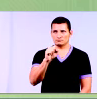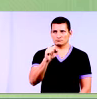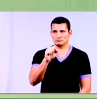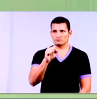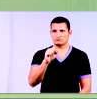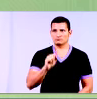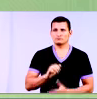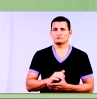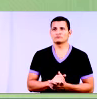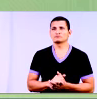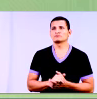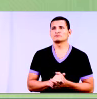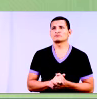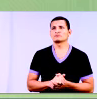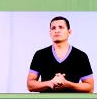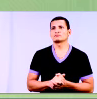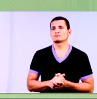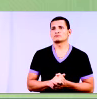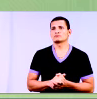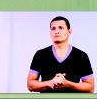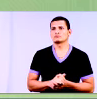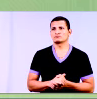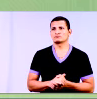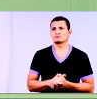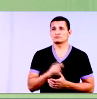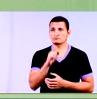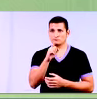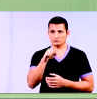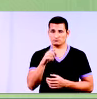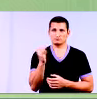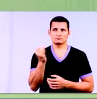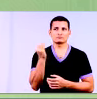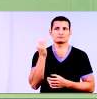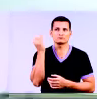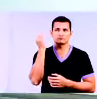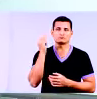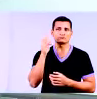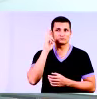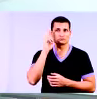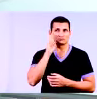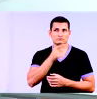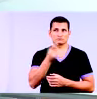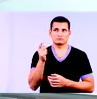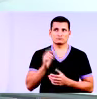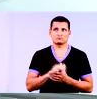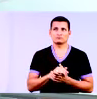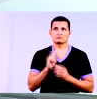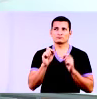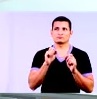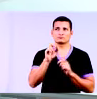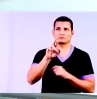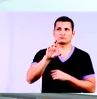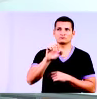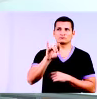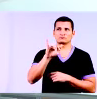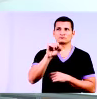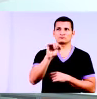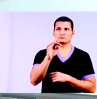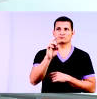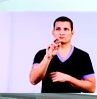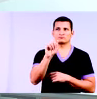Parêntese aqui no registrador, que o registrador, essa questão é muito importante, eu vou lembrar vocês agora. O que são os